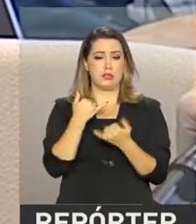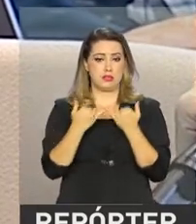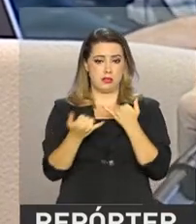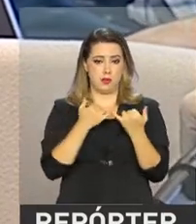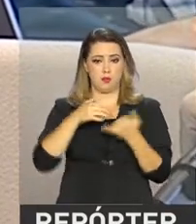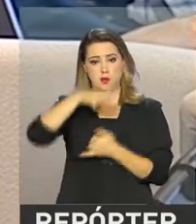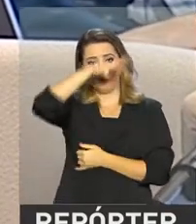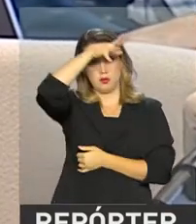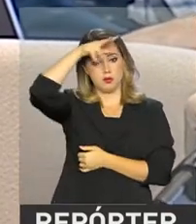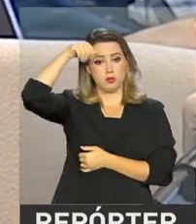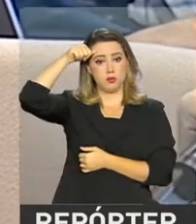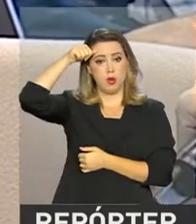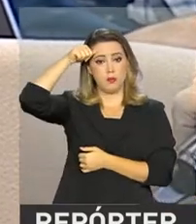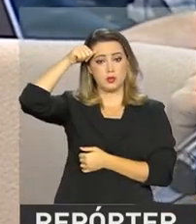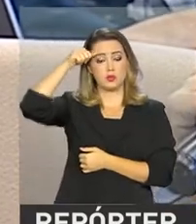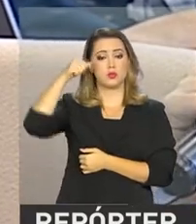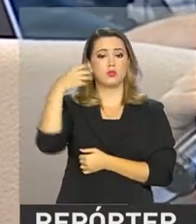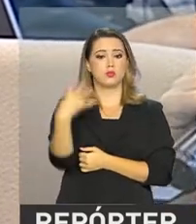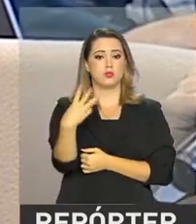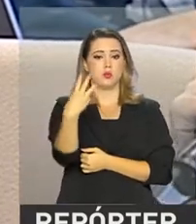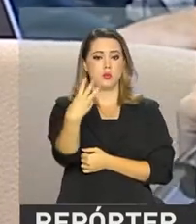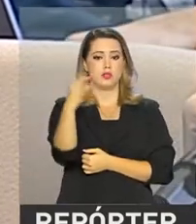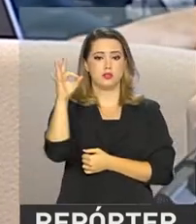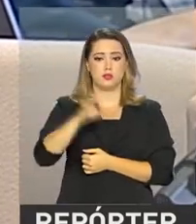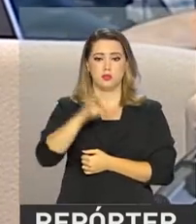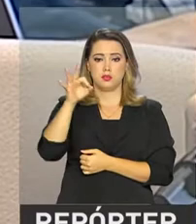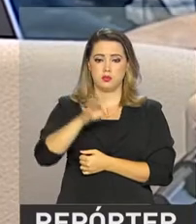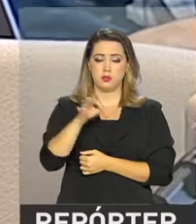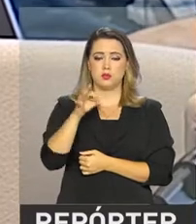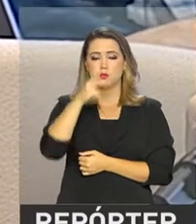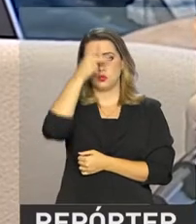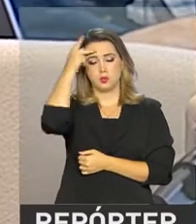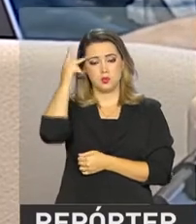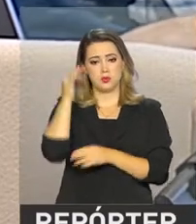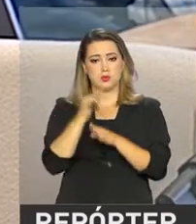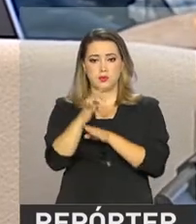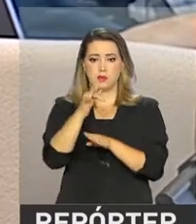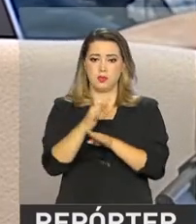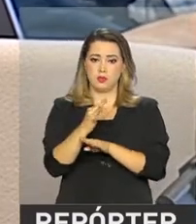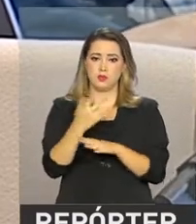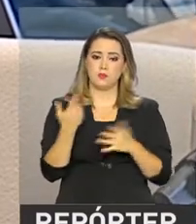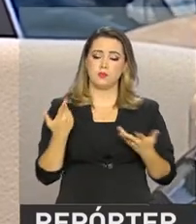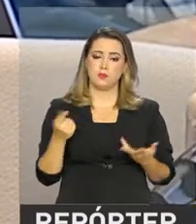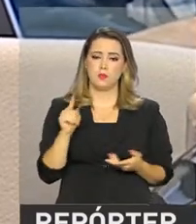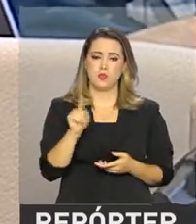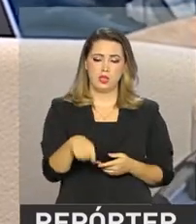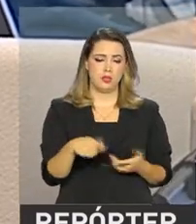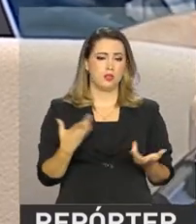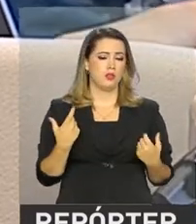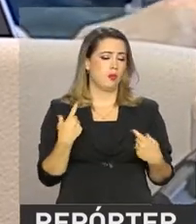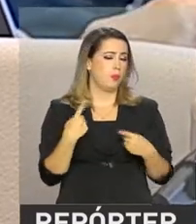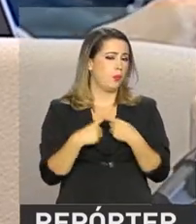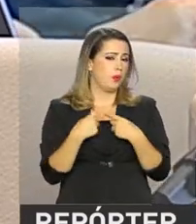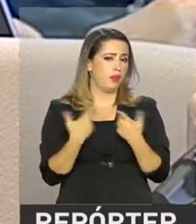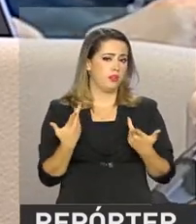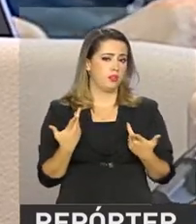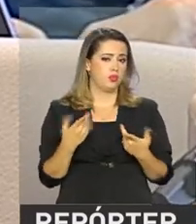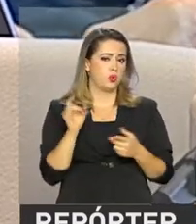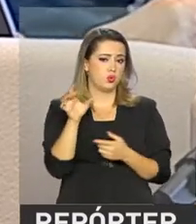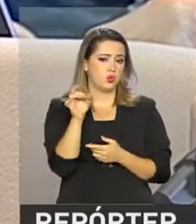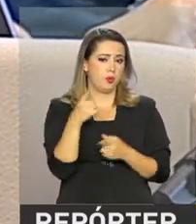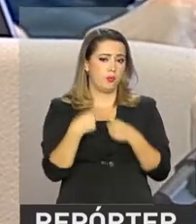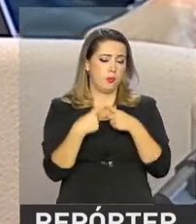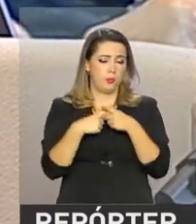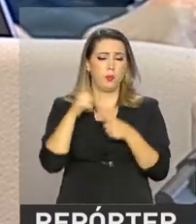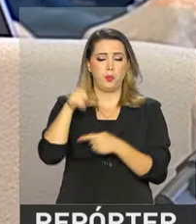exemplo, foi quase 43% o percentual de abstenção, né? Será que o motivo seria apenas